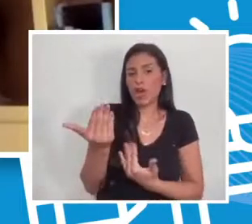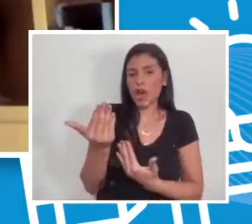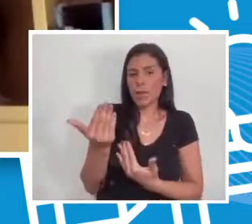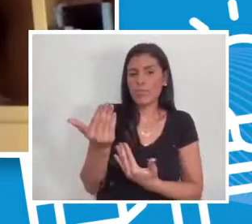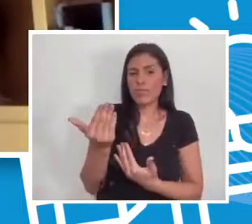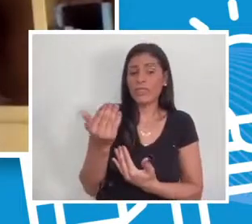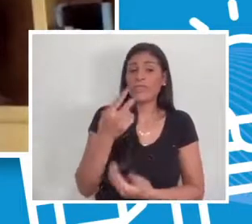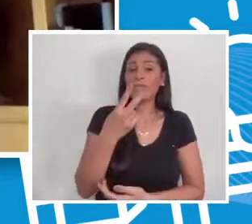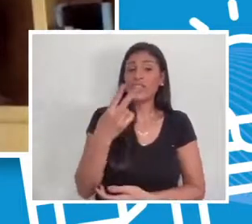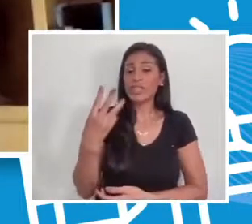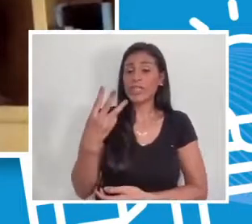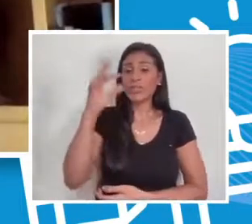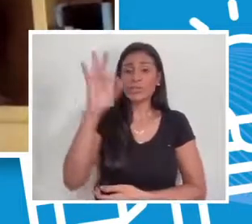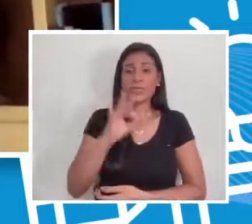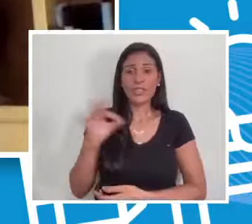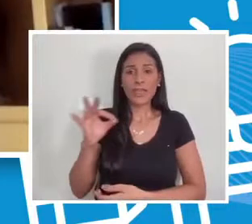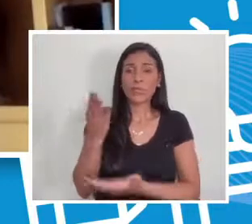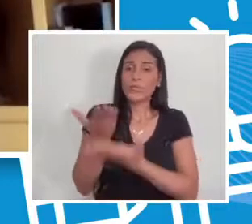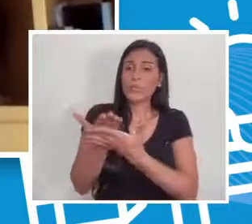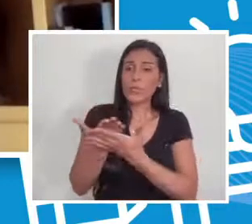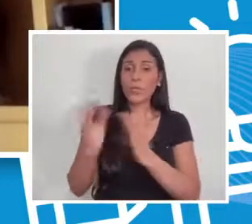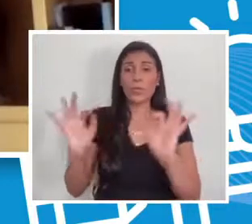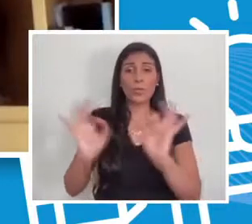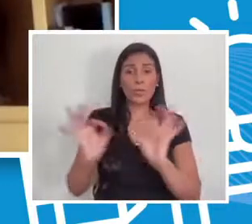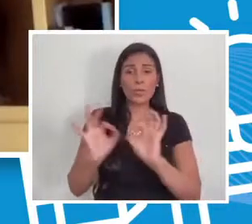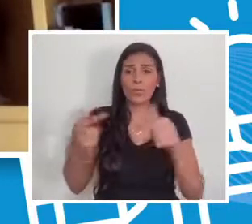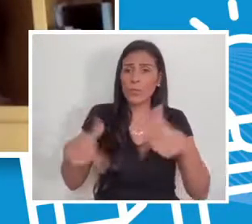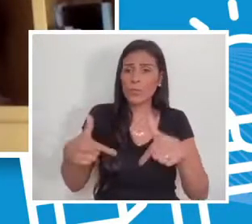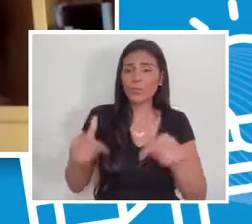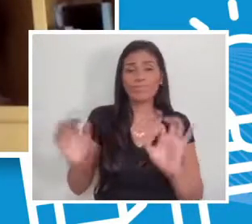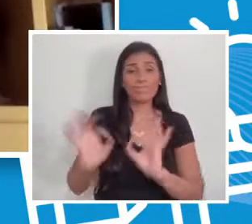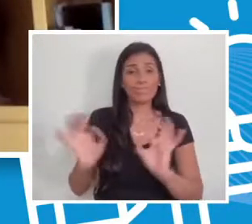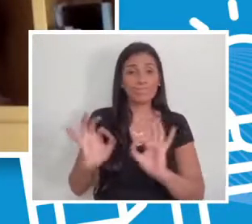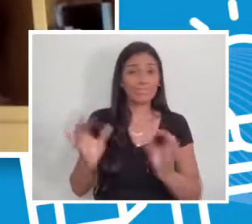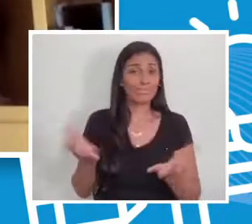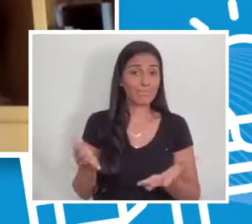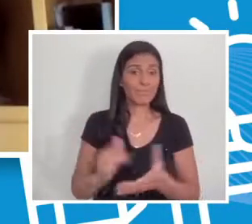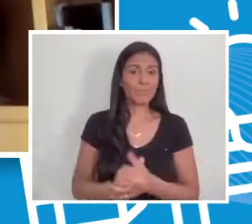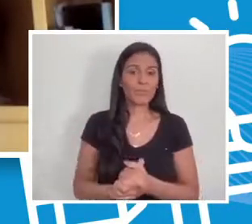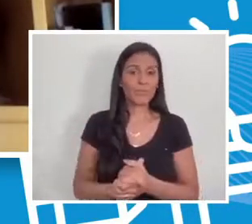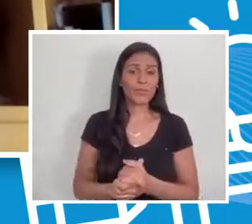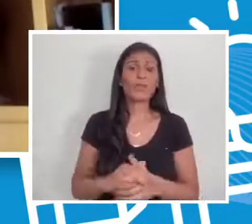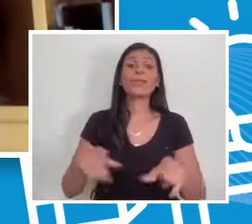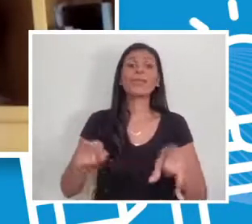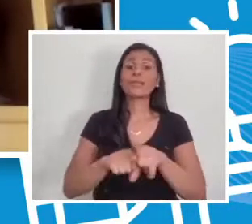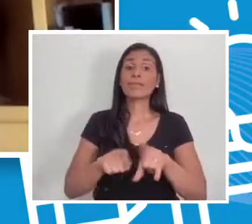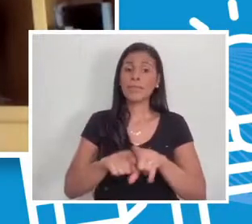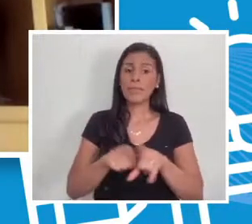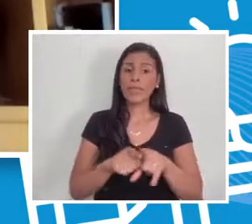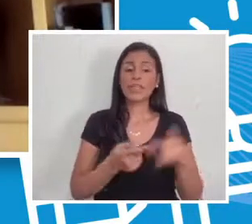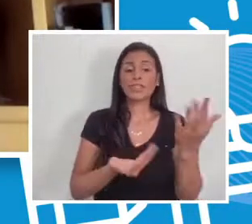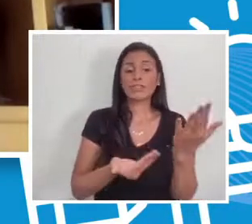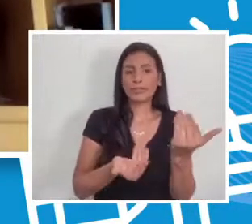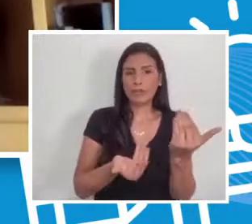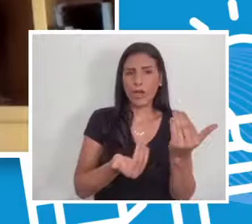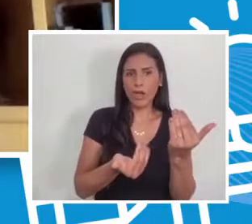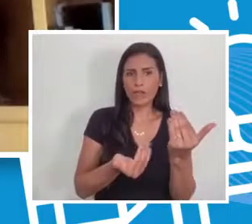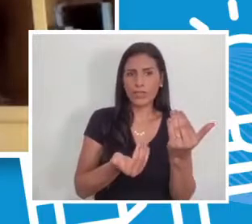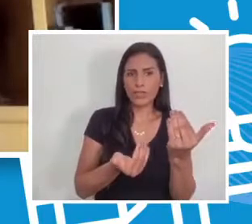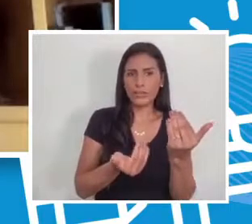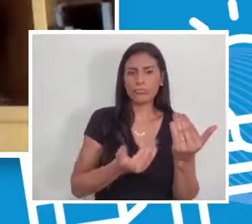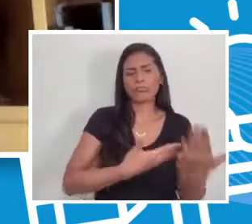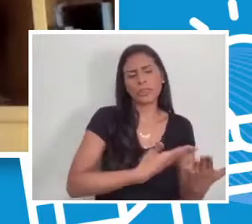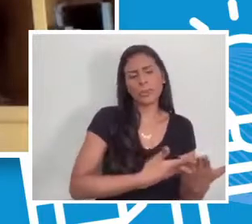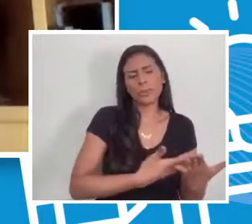que nem estuda nem trabalha. Nós temos, dos jovens que conseguem chegar até a